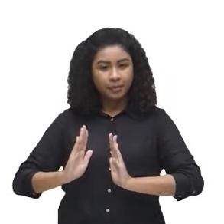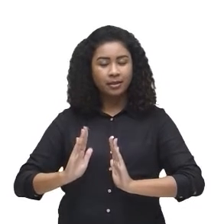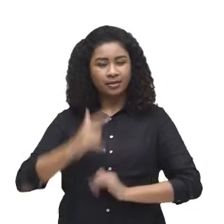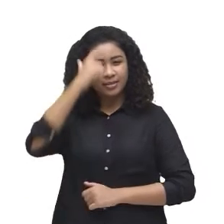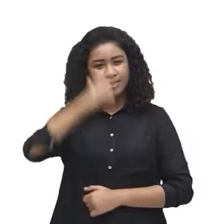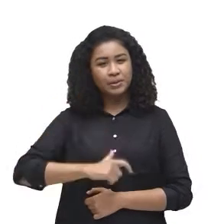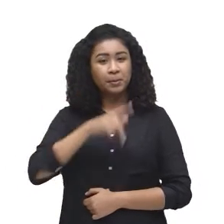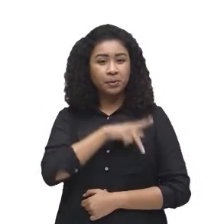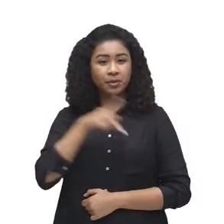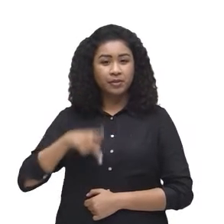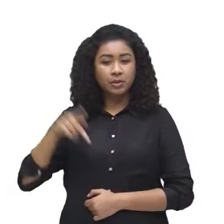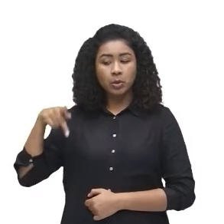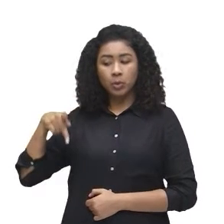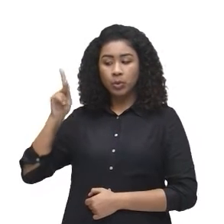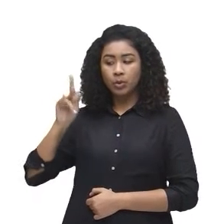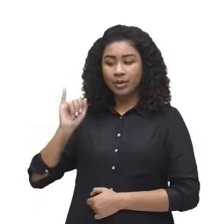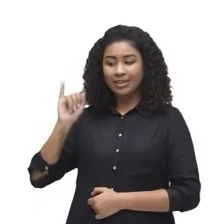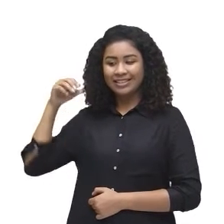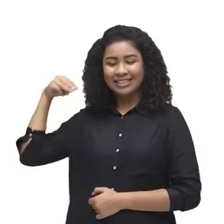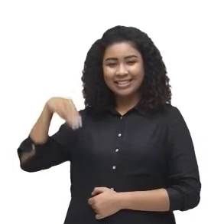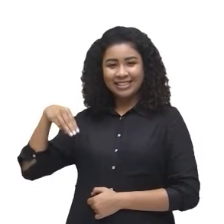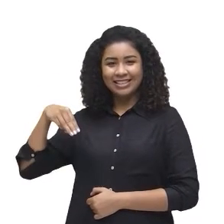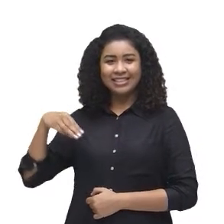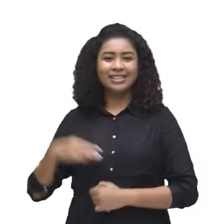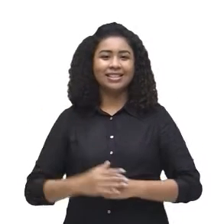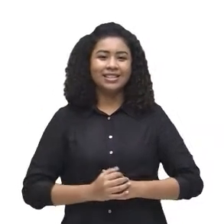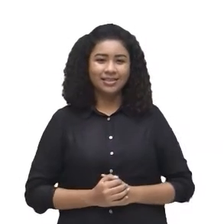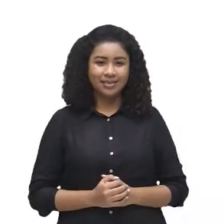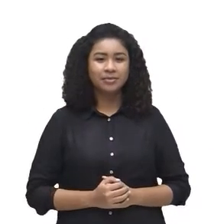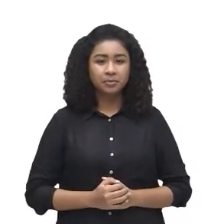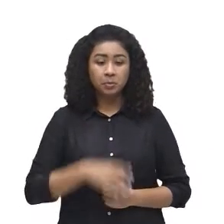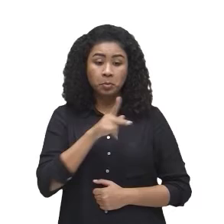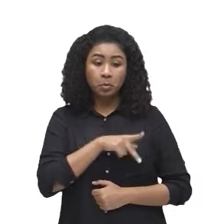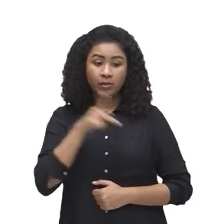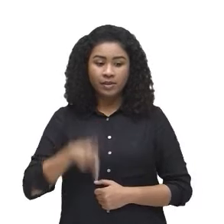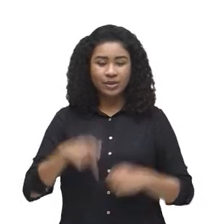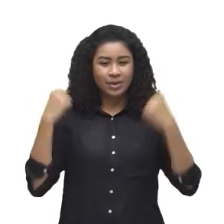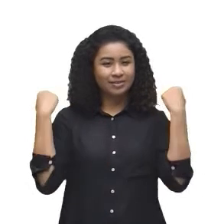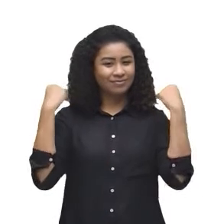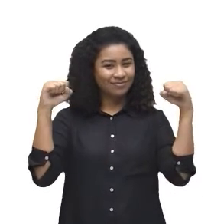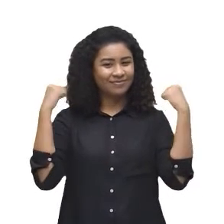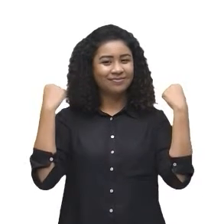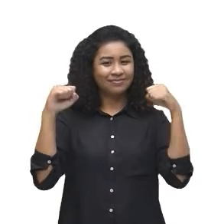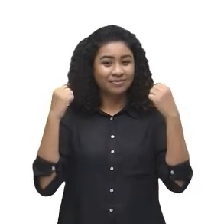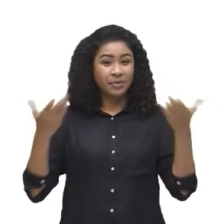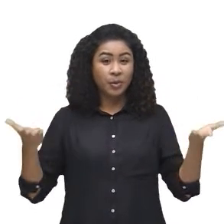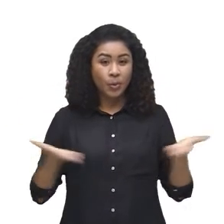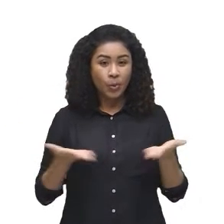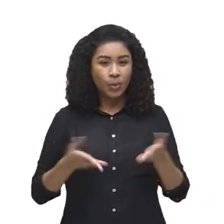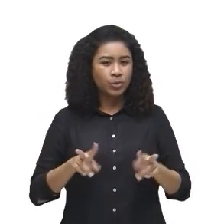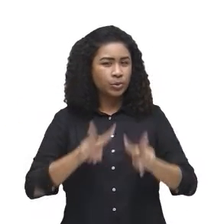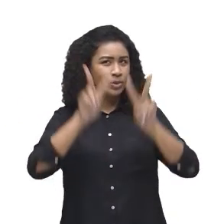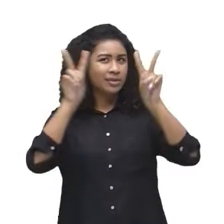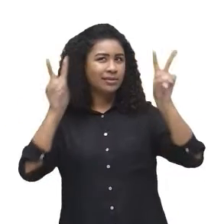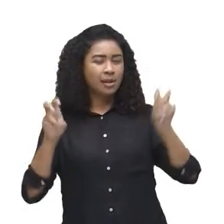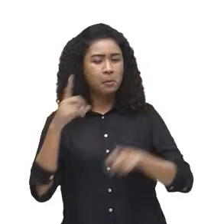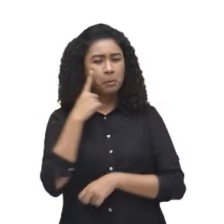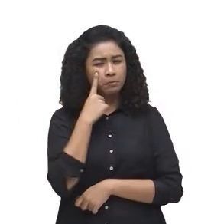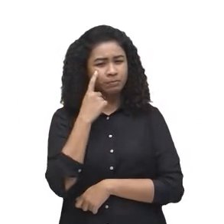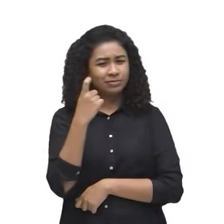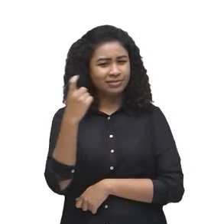Raoni, seu professor de Educação Física. E hoje nós vamos ver aí um assunto muito interessante. Vamos ver qual é esse